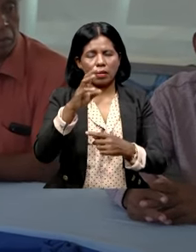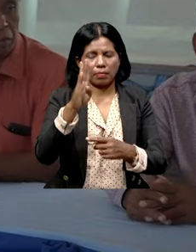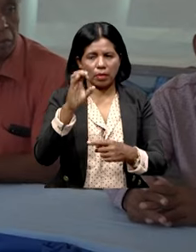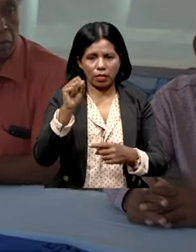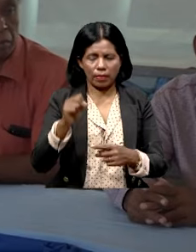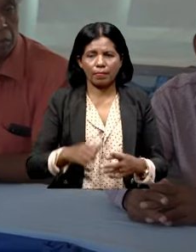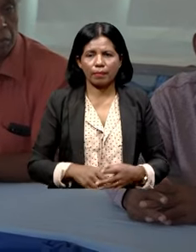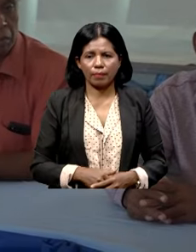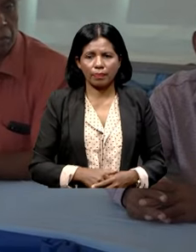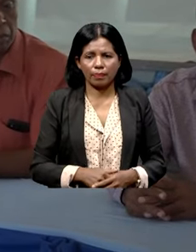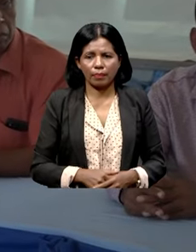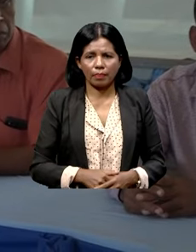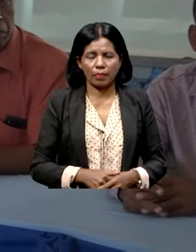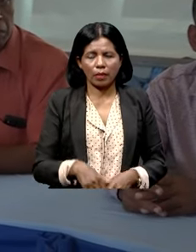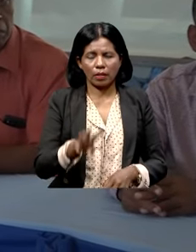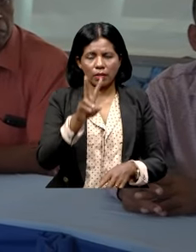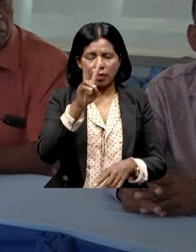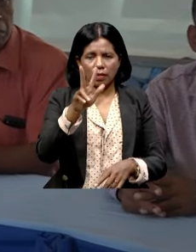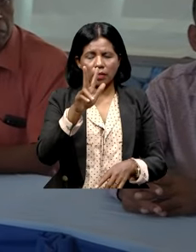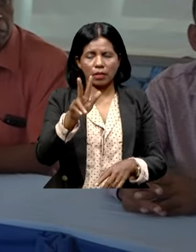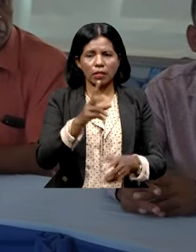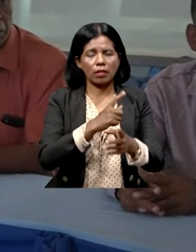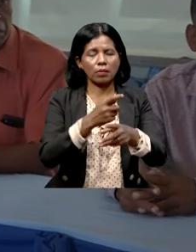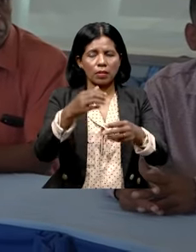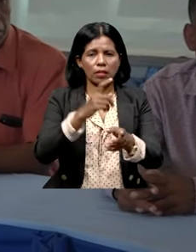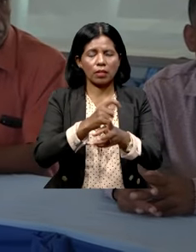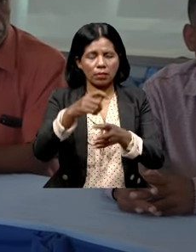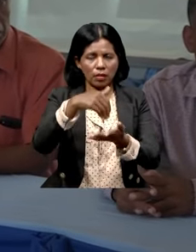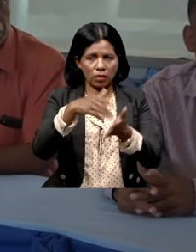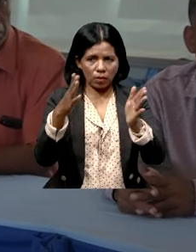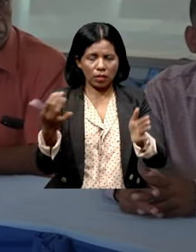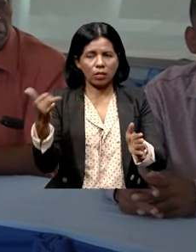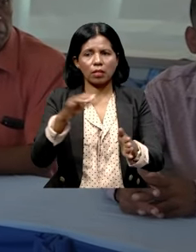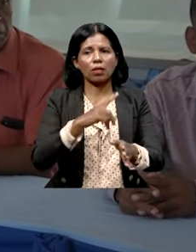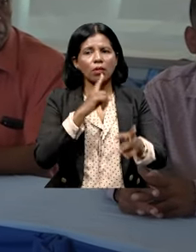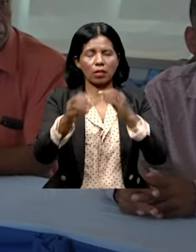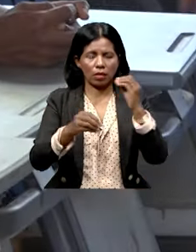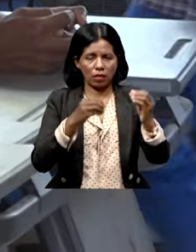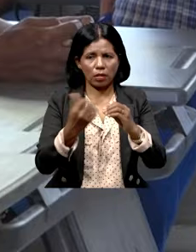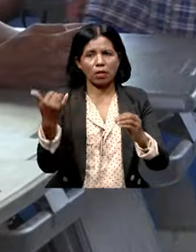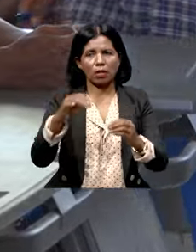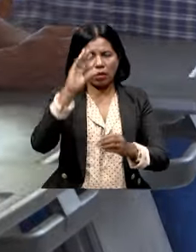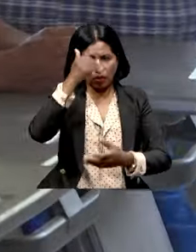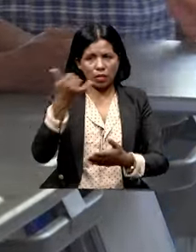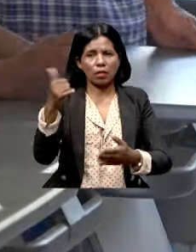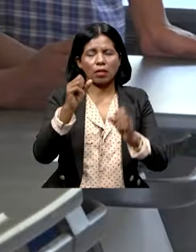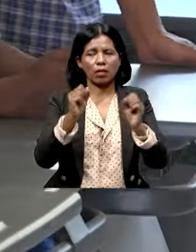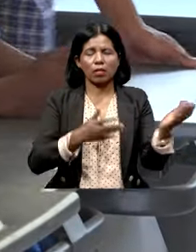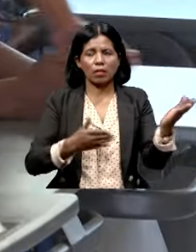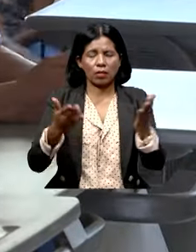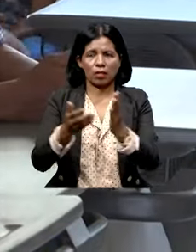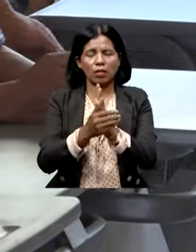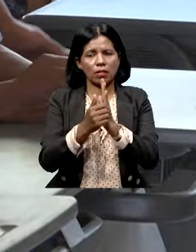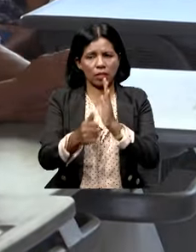Né? Terceiro, a sala prática, o estudante ser, qual é a tenha, o anserato dele, eleva a qualidade, mas